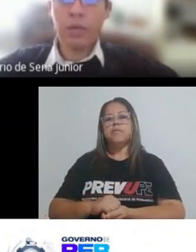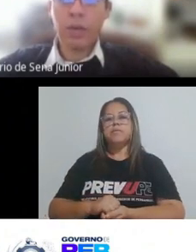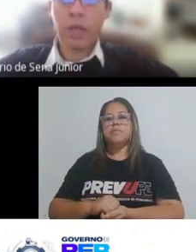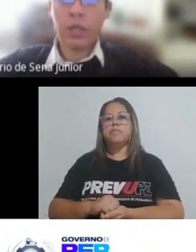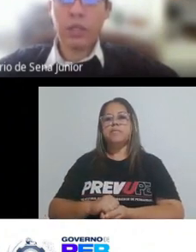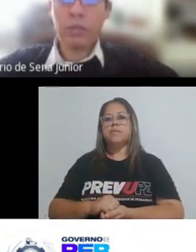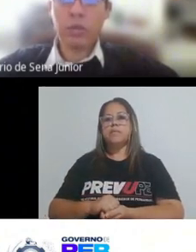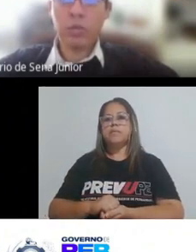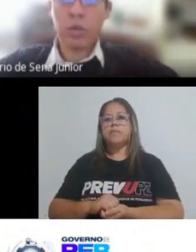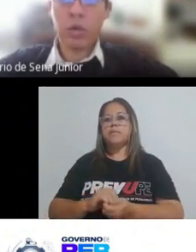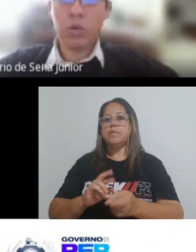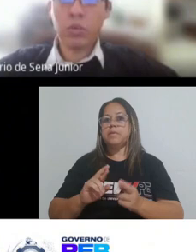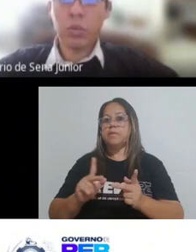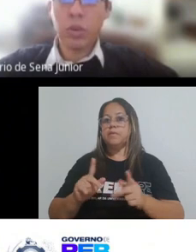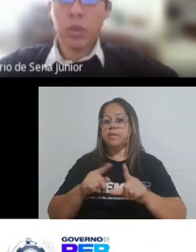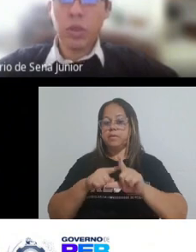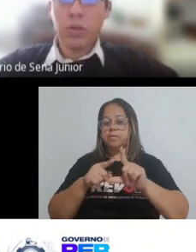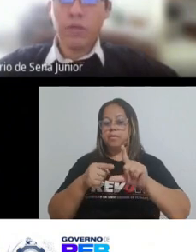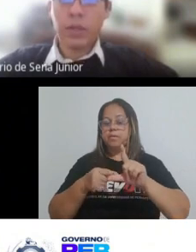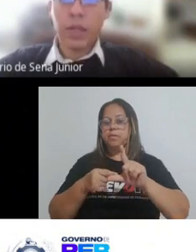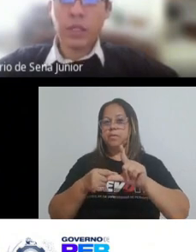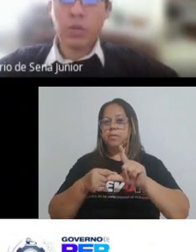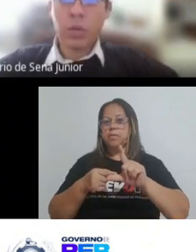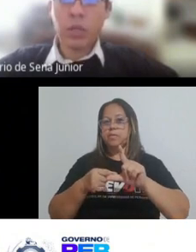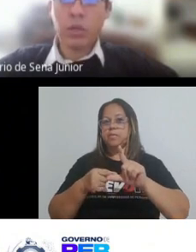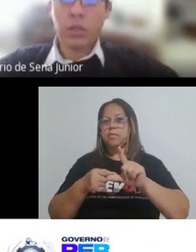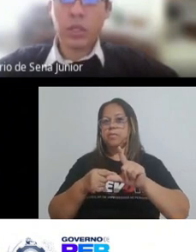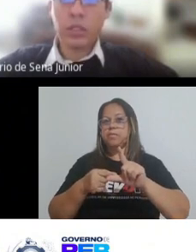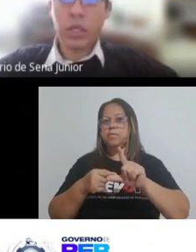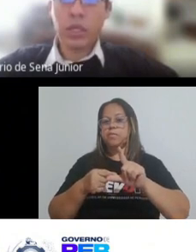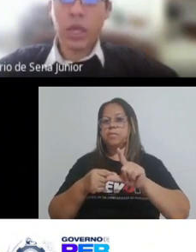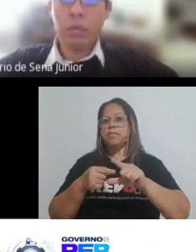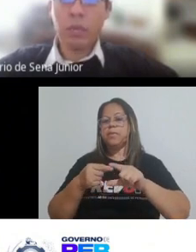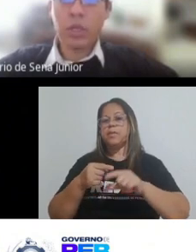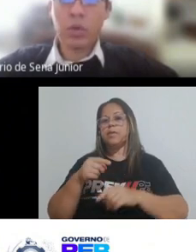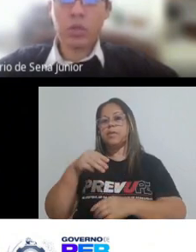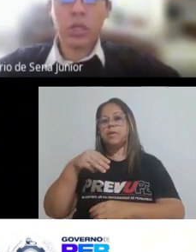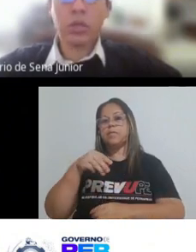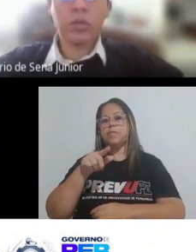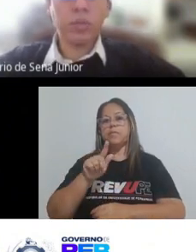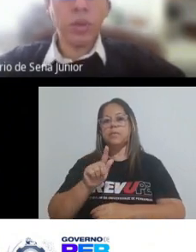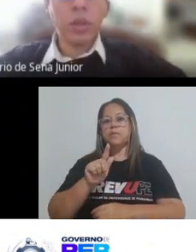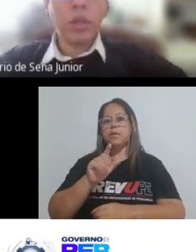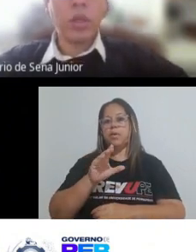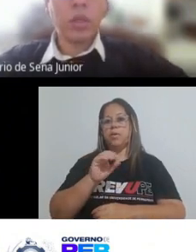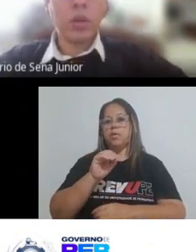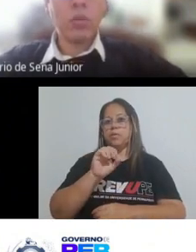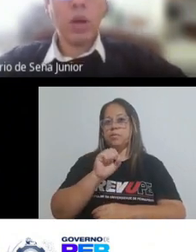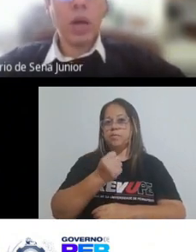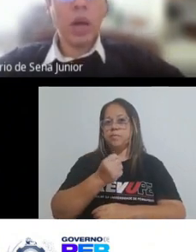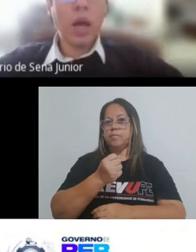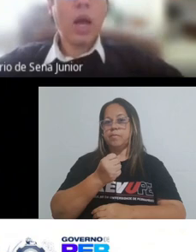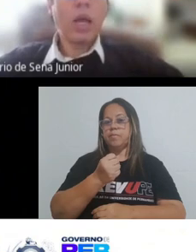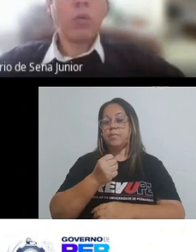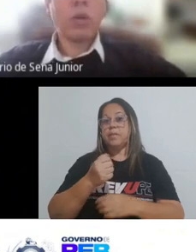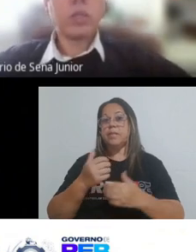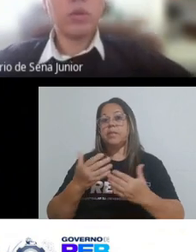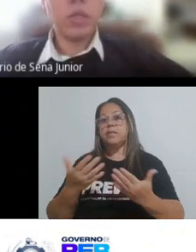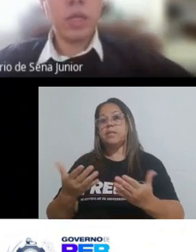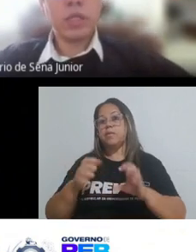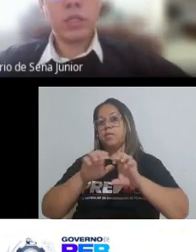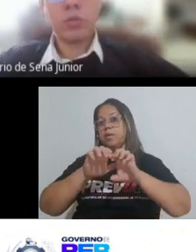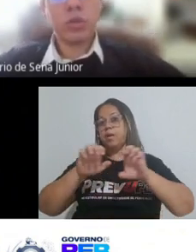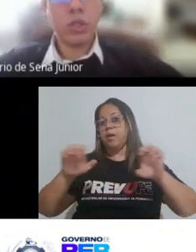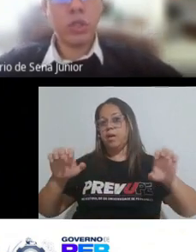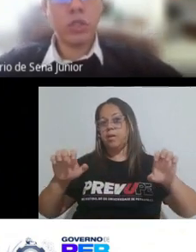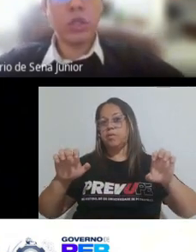diferente a este mesmo ângulo, vai dar a relação com o cateto adjacente e é MG cosseno. Então, a equação